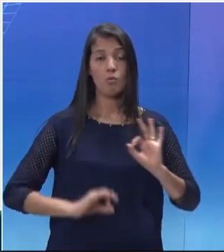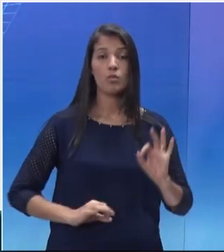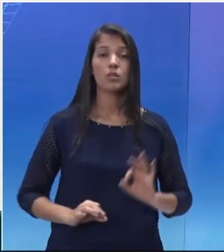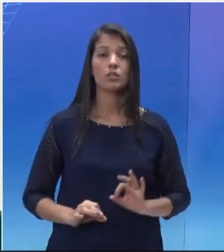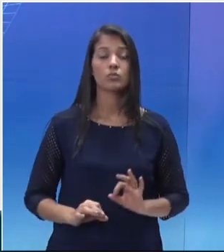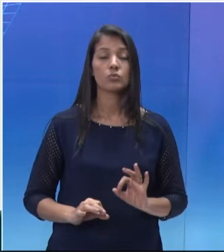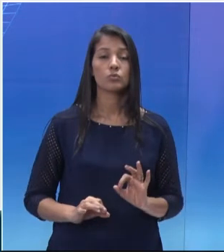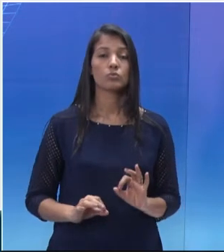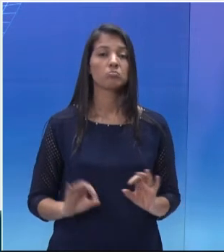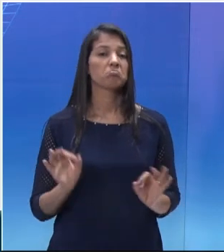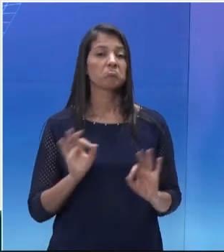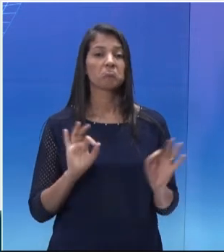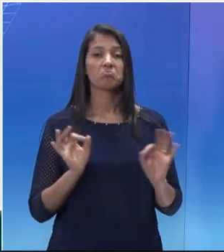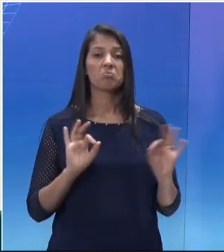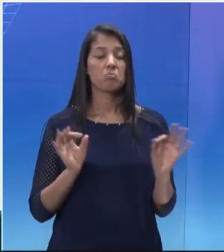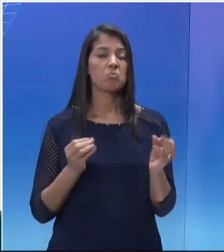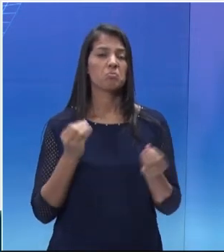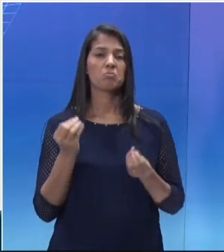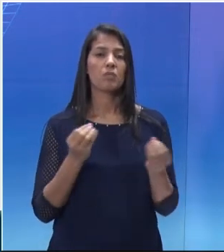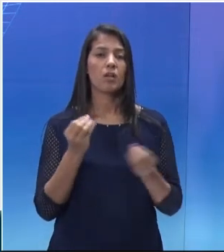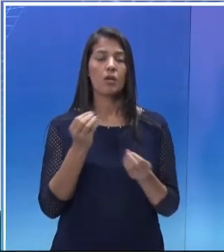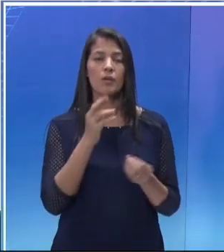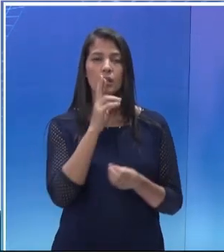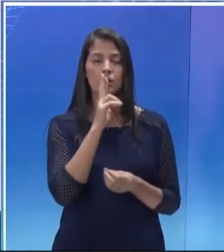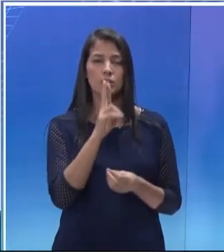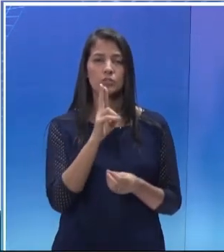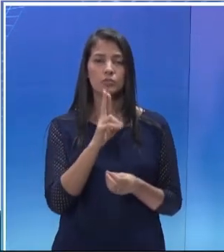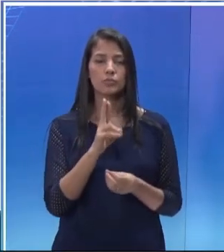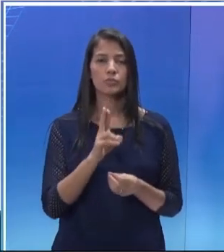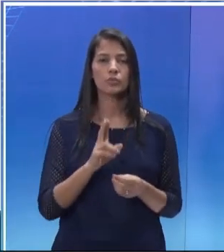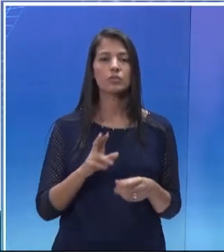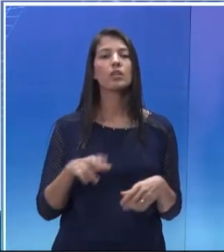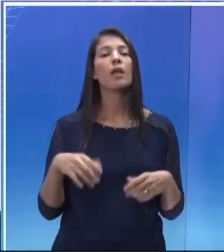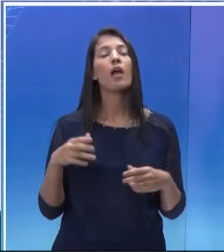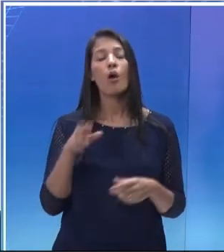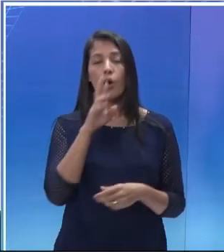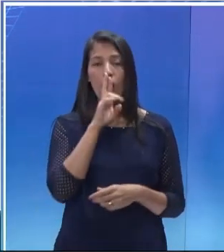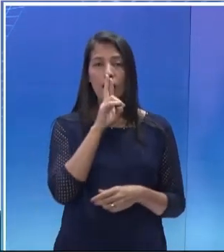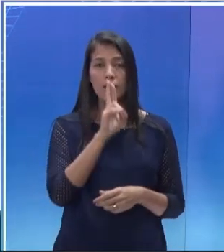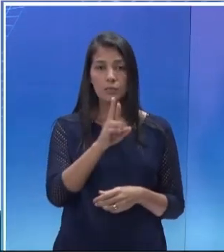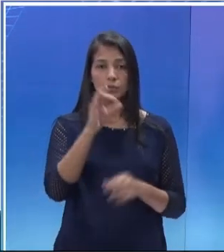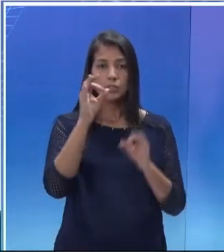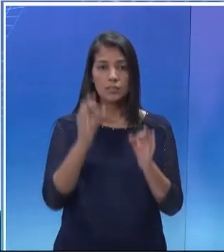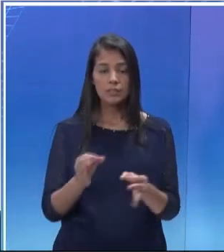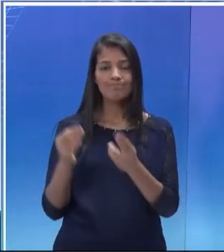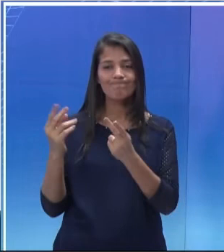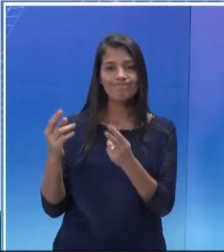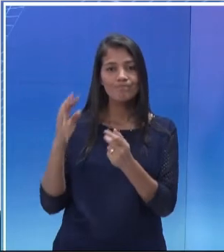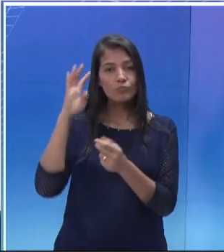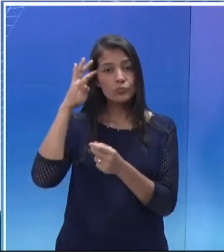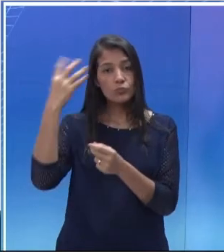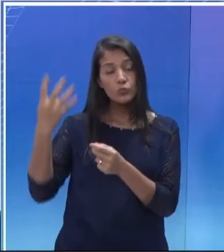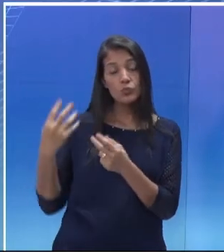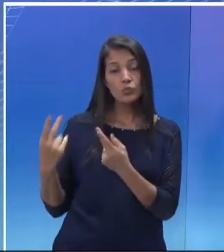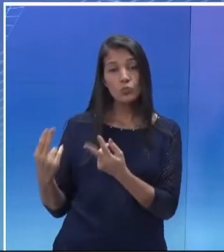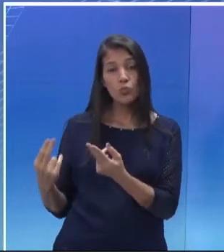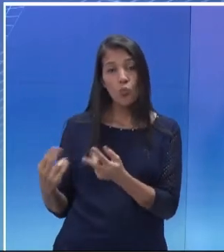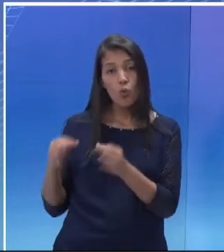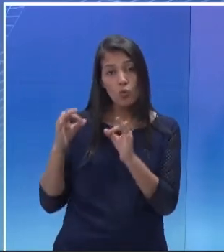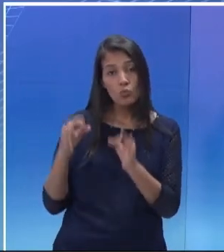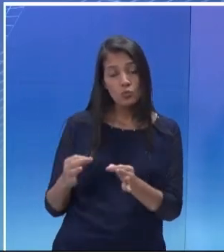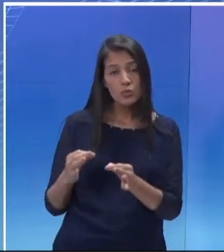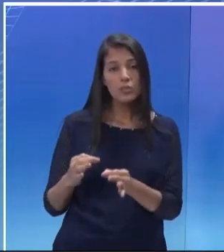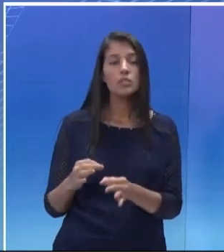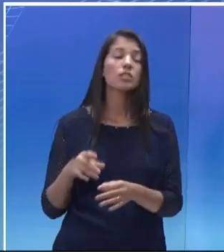Perceberam que, não importa a abordagem, nós chegamos no mesmo resultado? Ou seja, você pode abordar